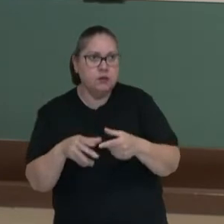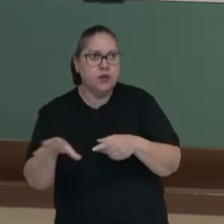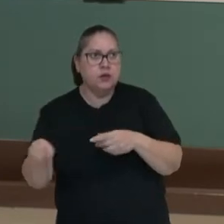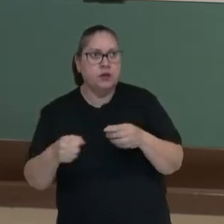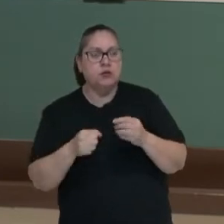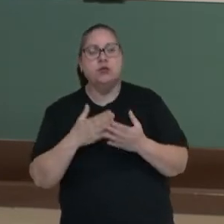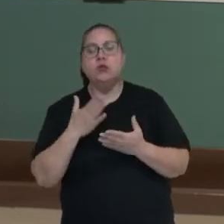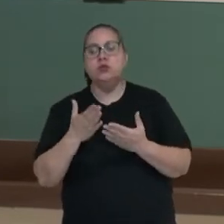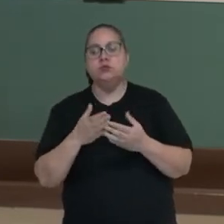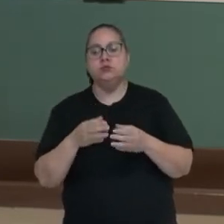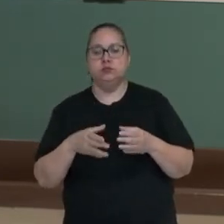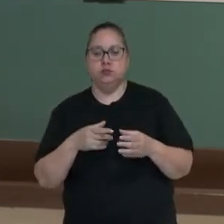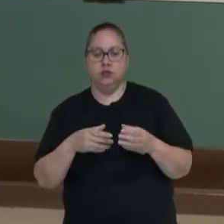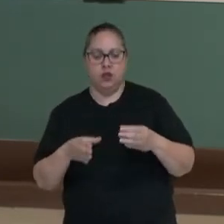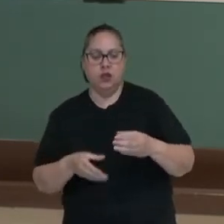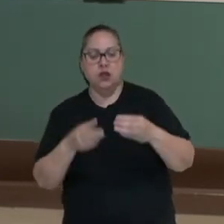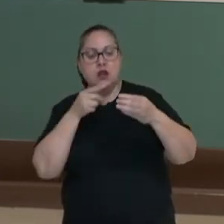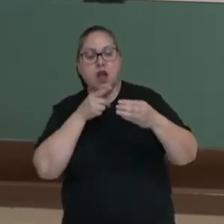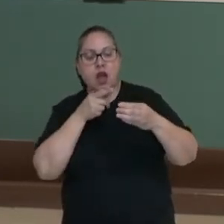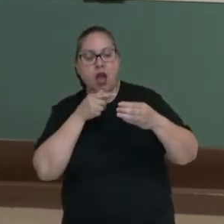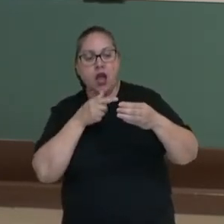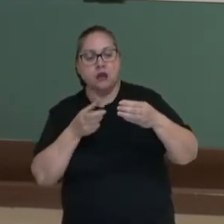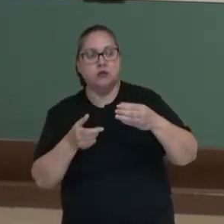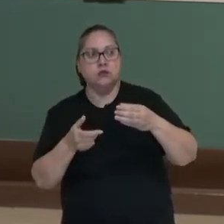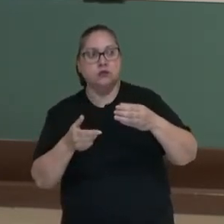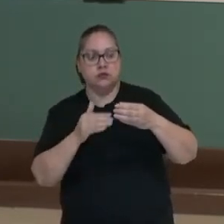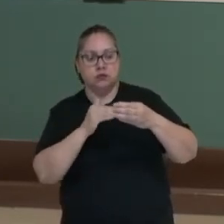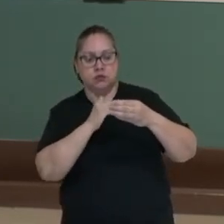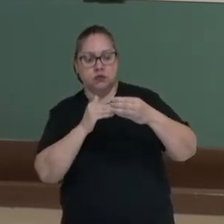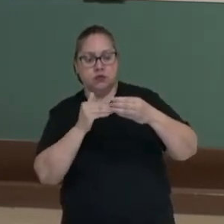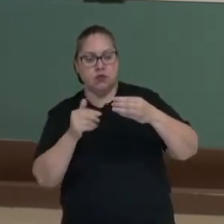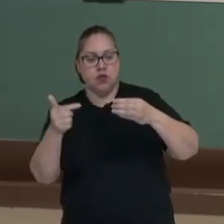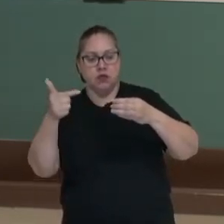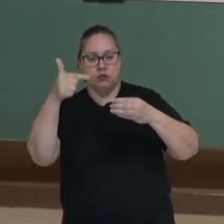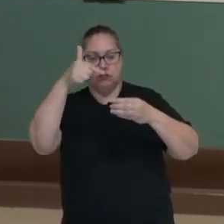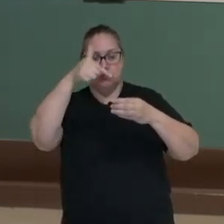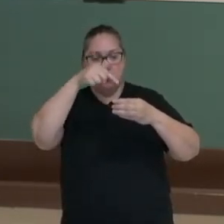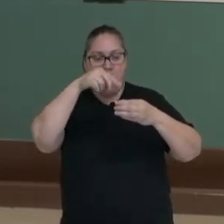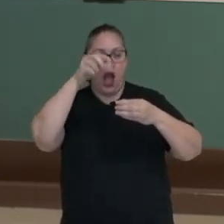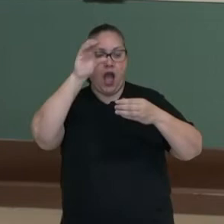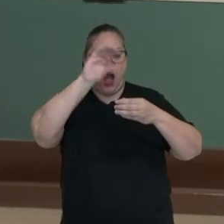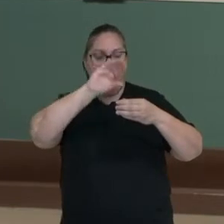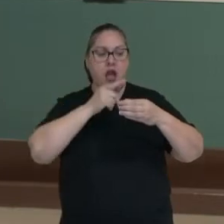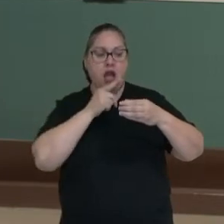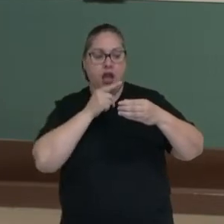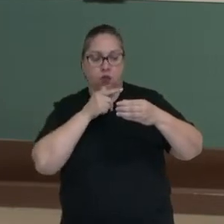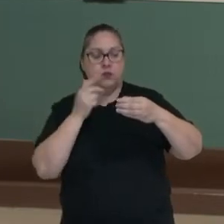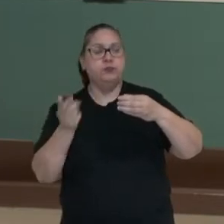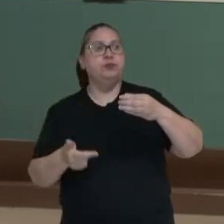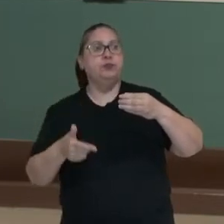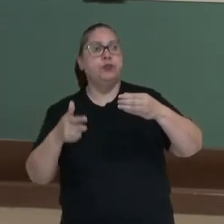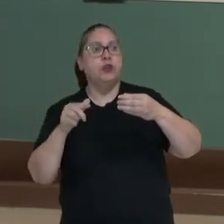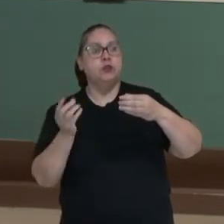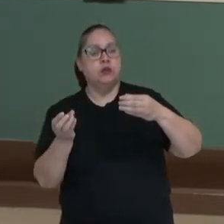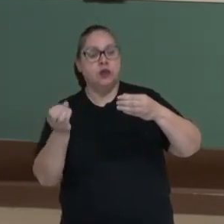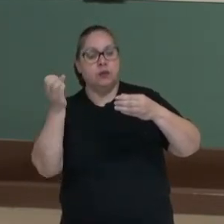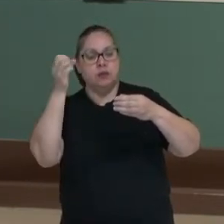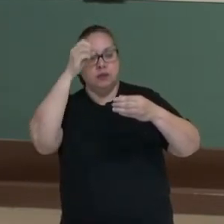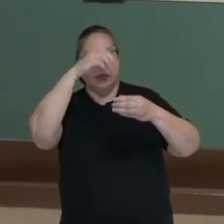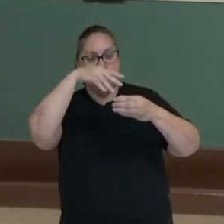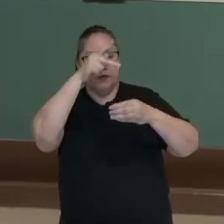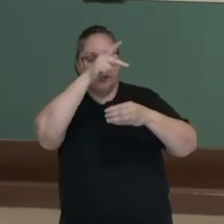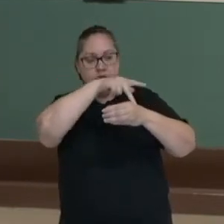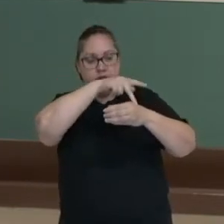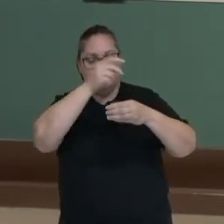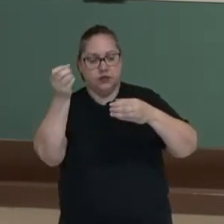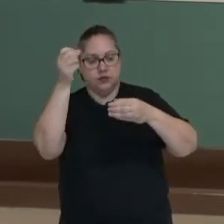é o procedimento? Nós vamos encher o copo até a metade com água, estado líquido. Adicione a